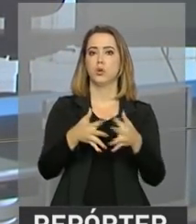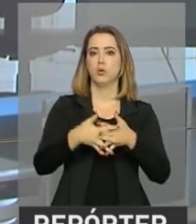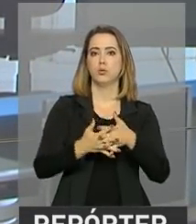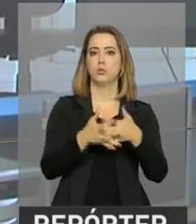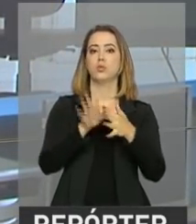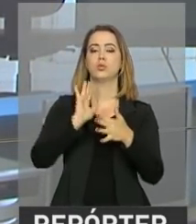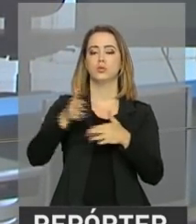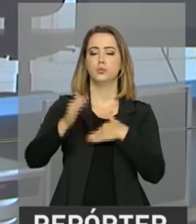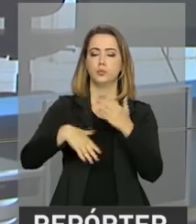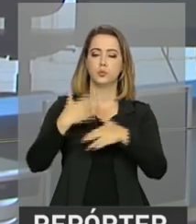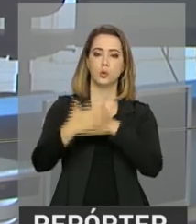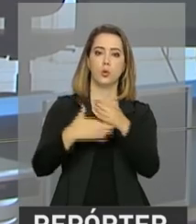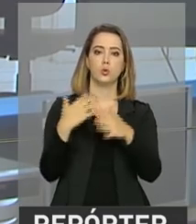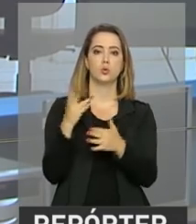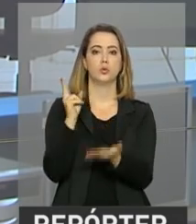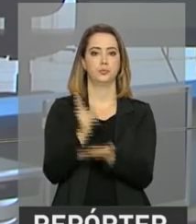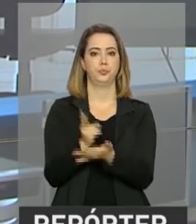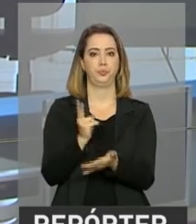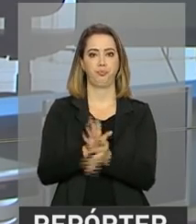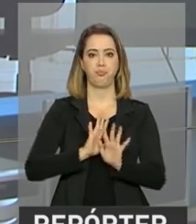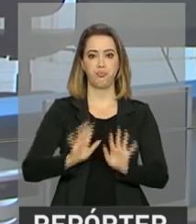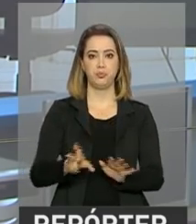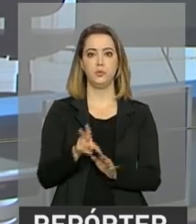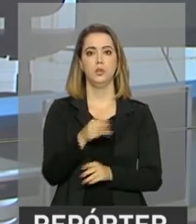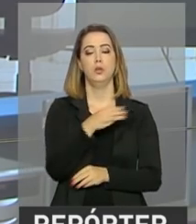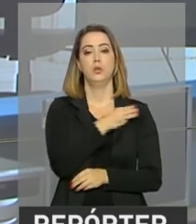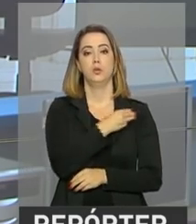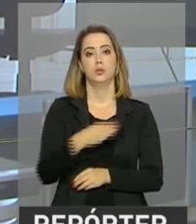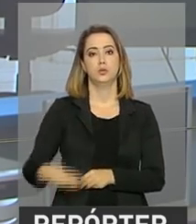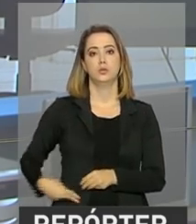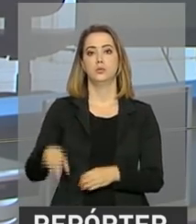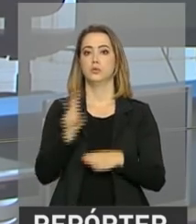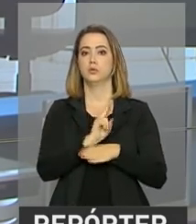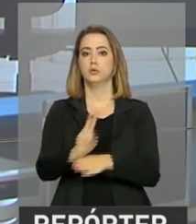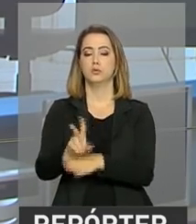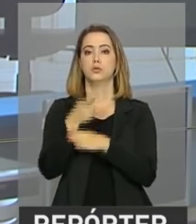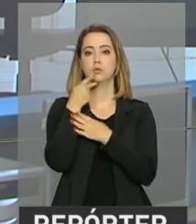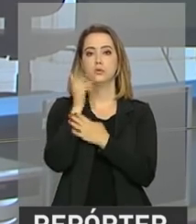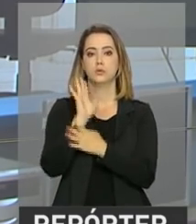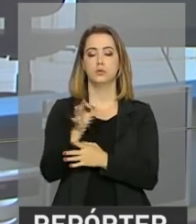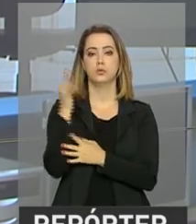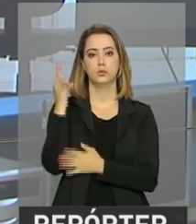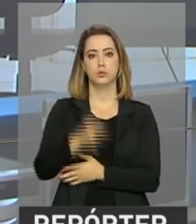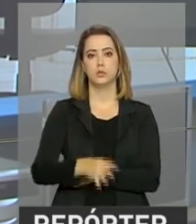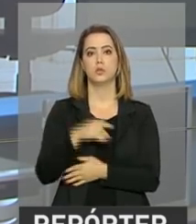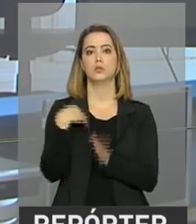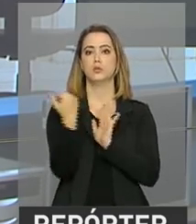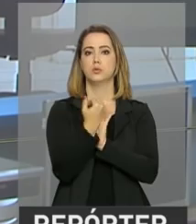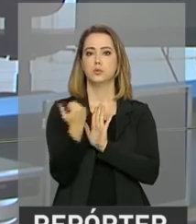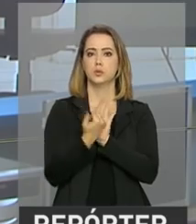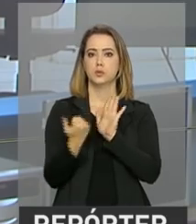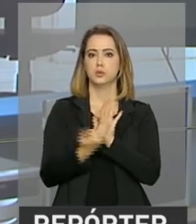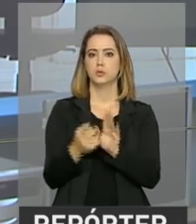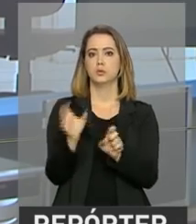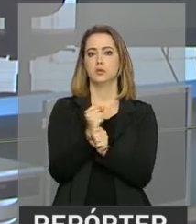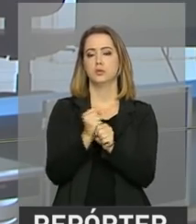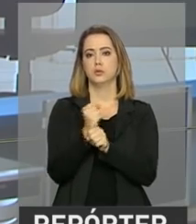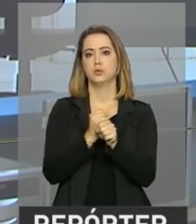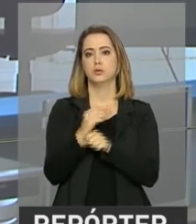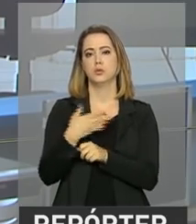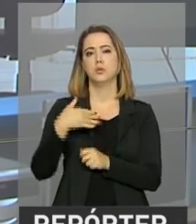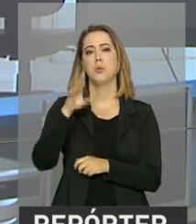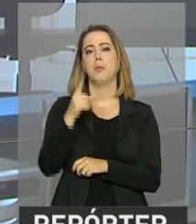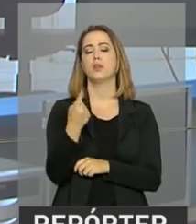estão garantidos a afirmação é do ministro da defesa raúl jungmann de acordo com ele o programa vai fechar 2016 com